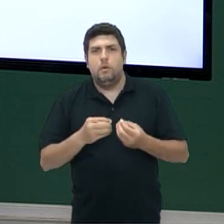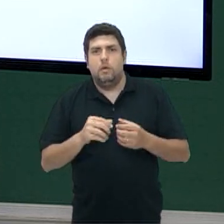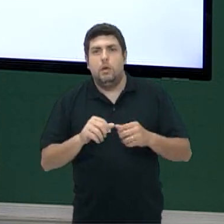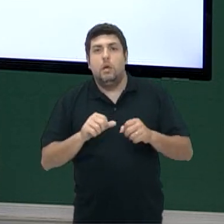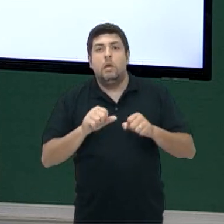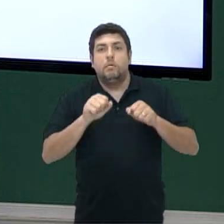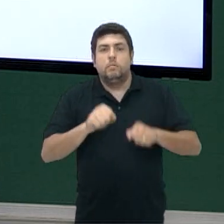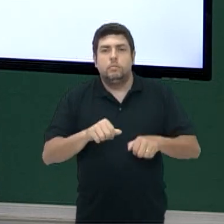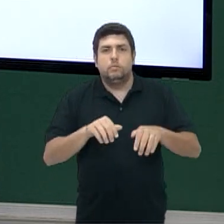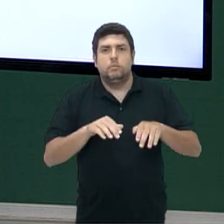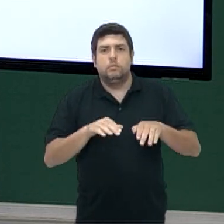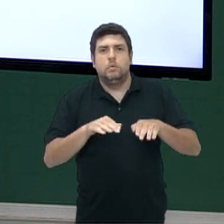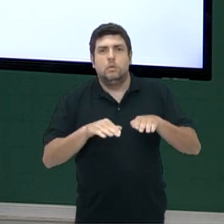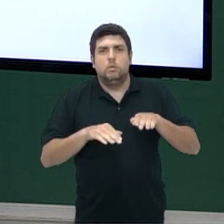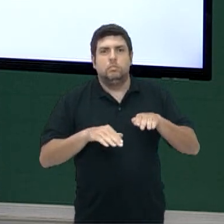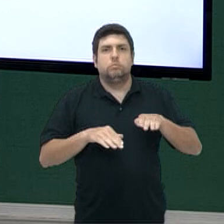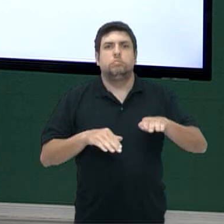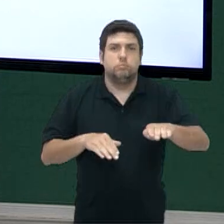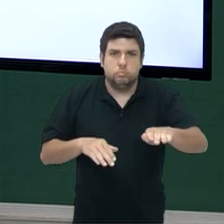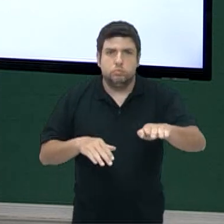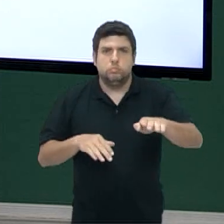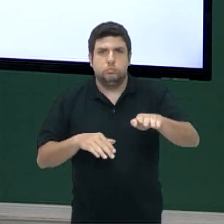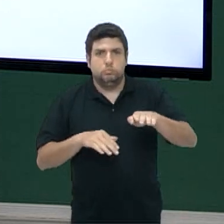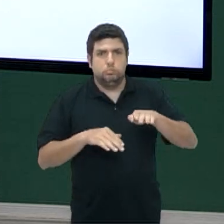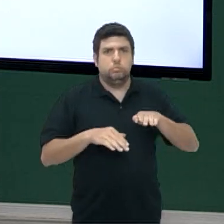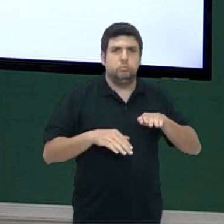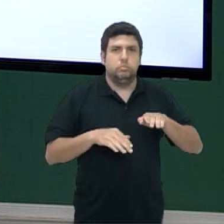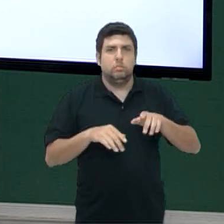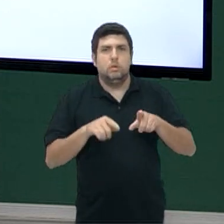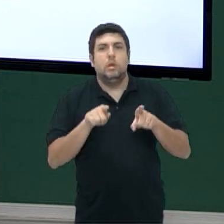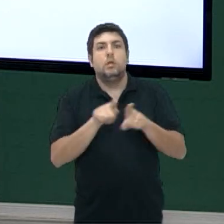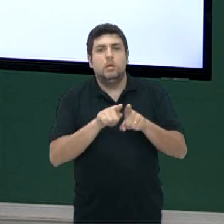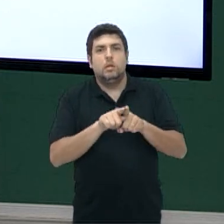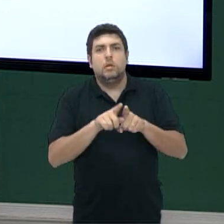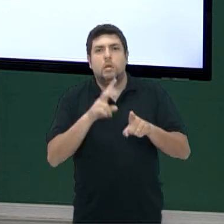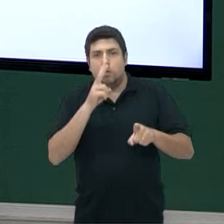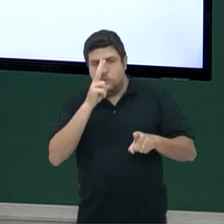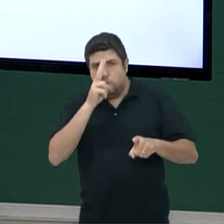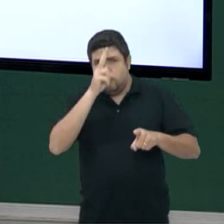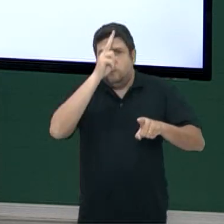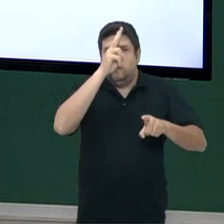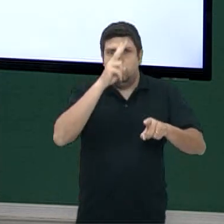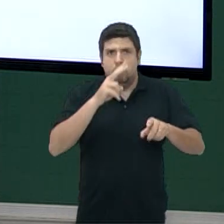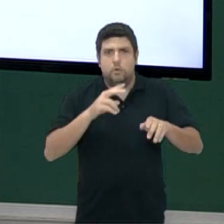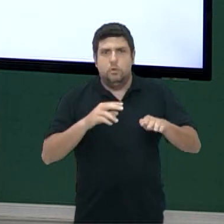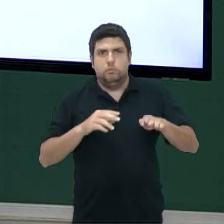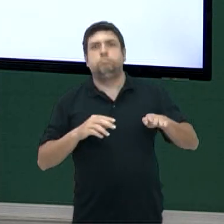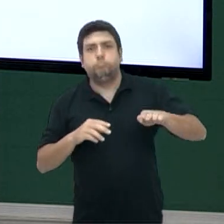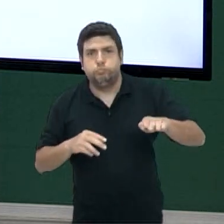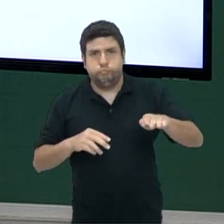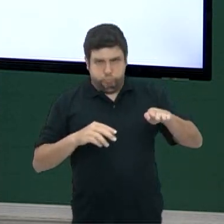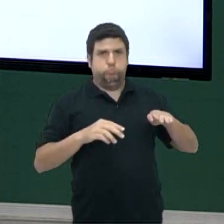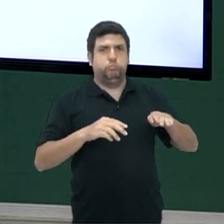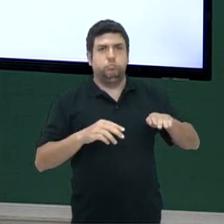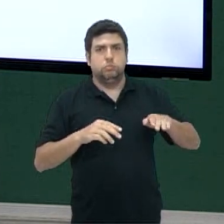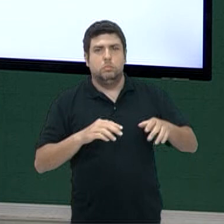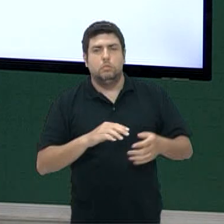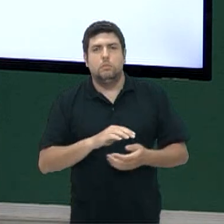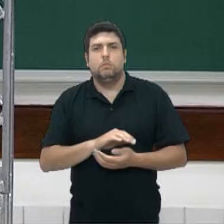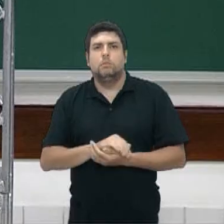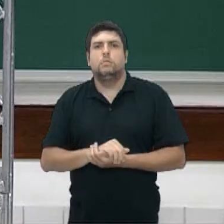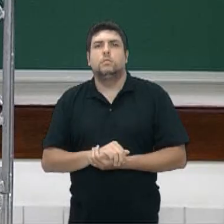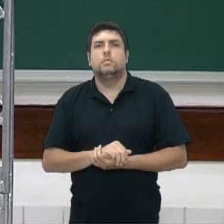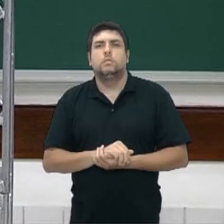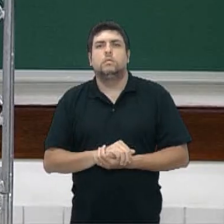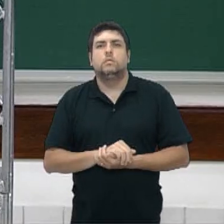na direção, no sentido e na sua intensidade. Lembre-se disso. Beleza. A situação